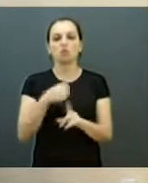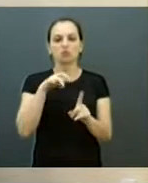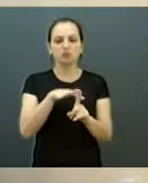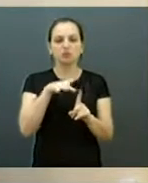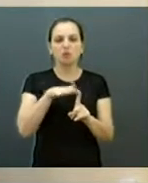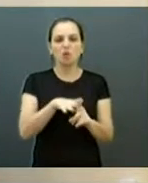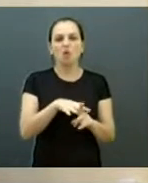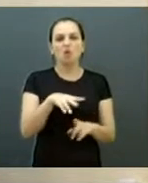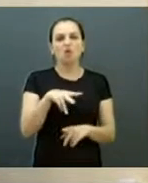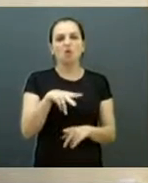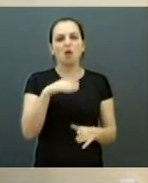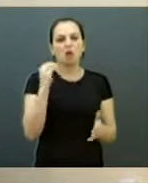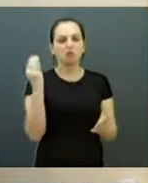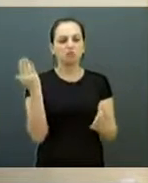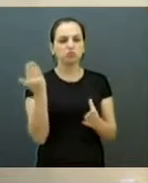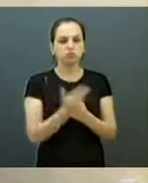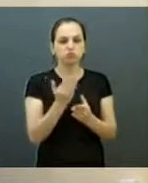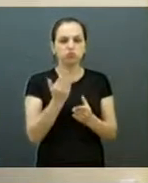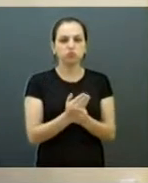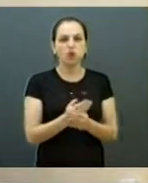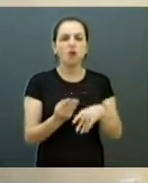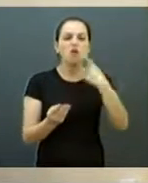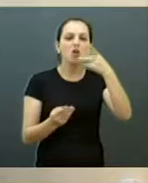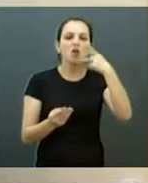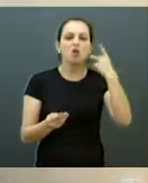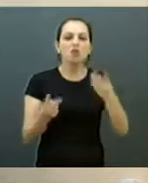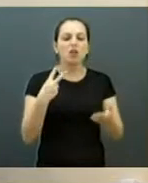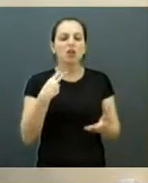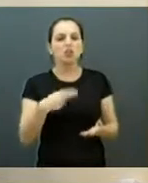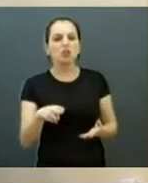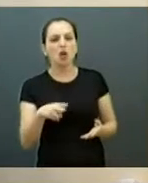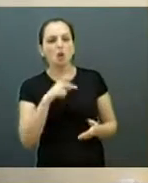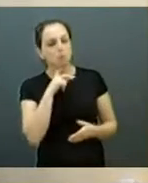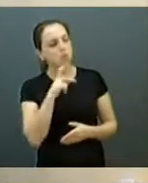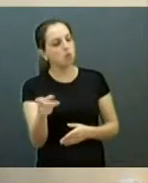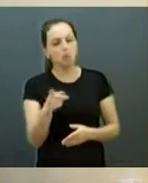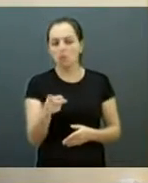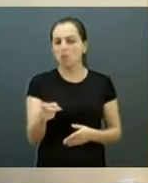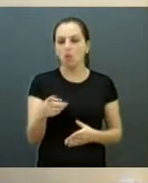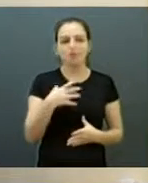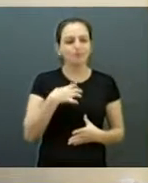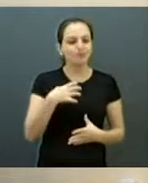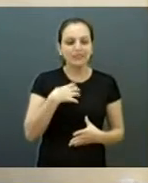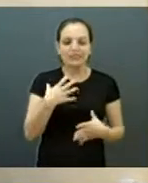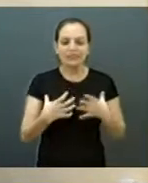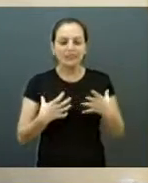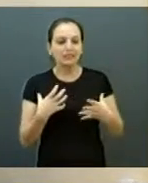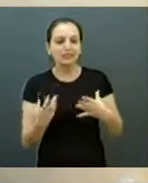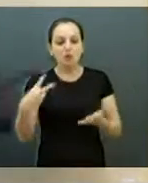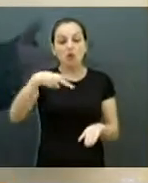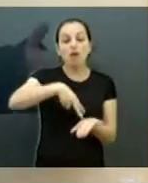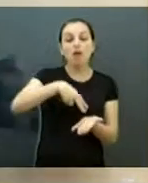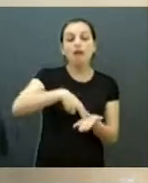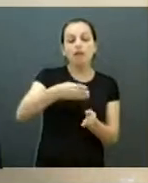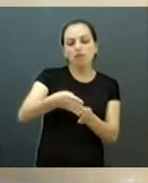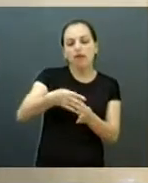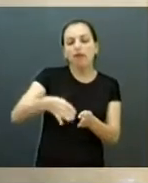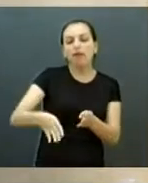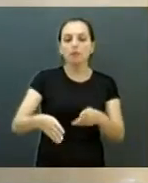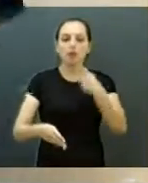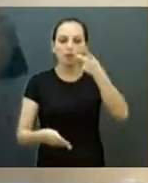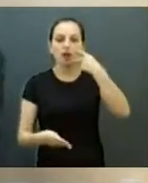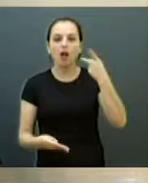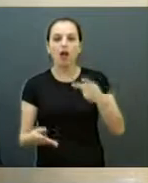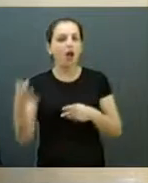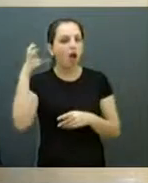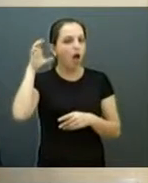vai me processar eu não citei nome de ninguém quem se está incomodado vem aqui na cama e fale a casa do povo a